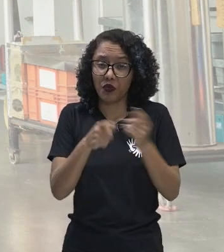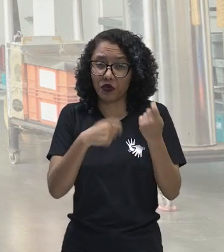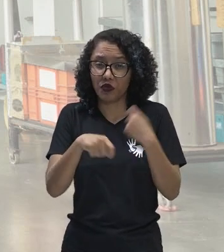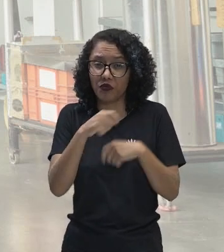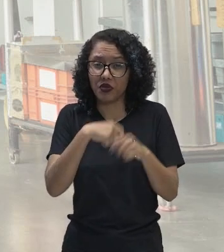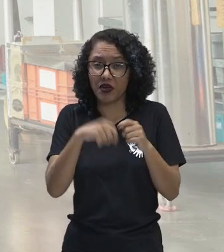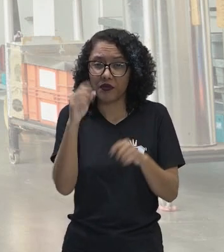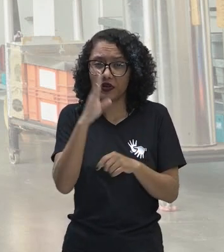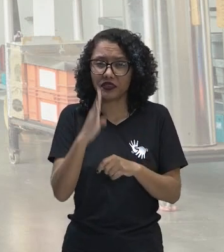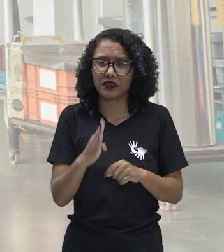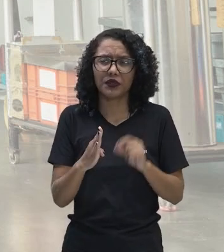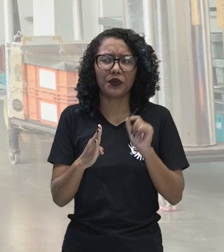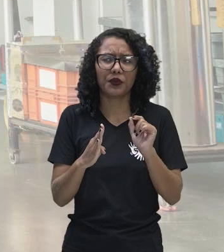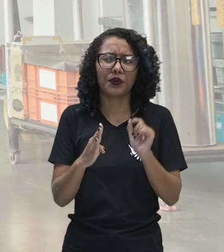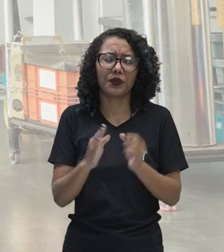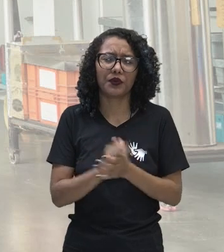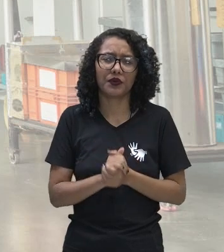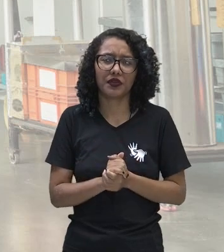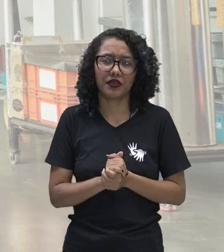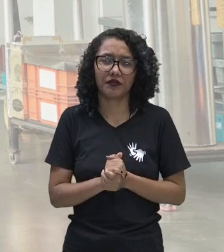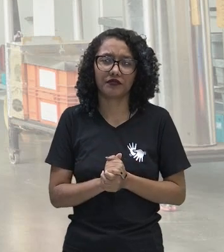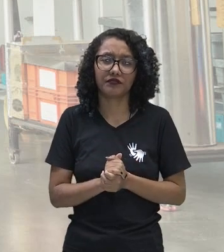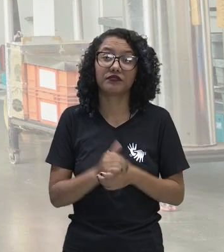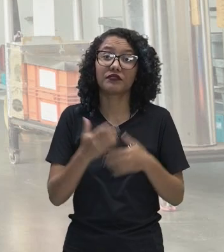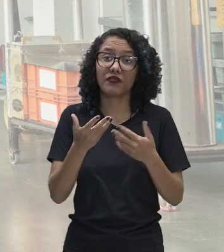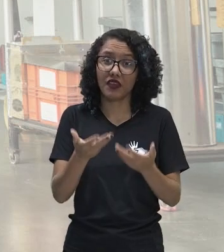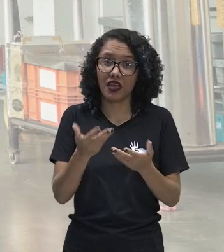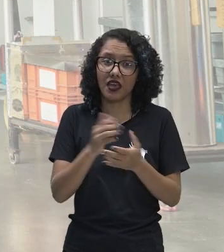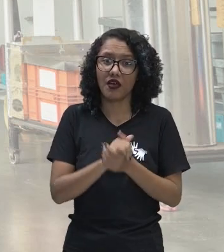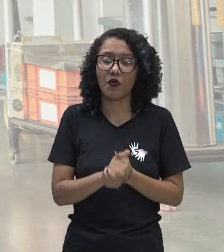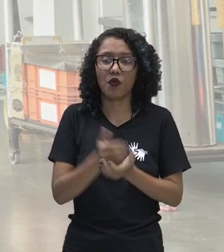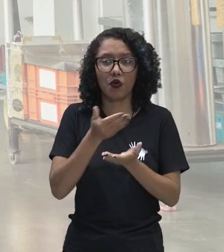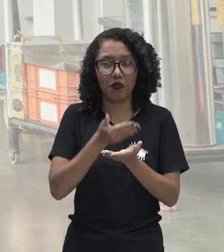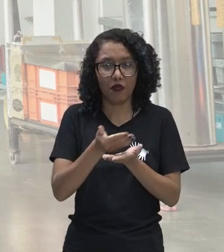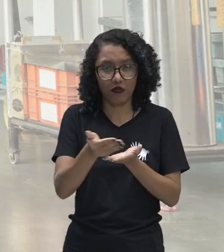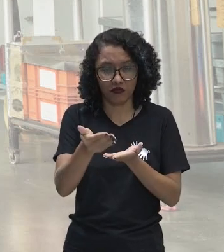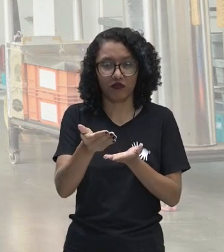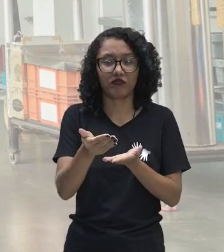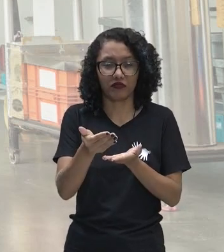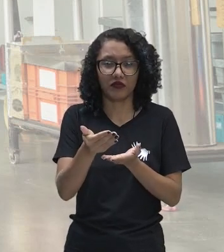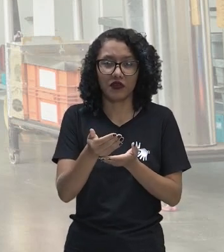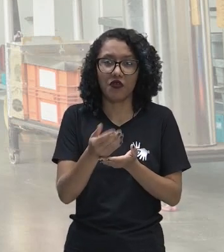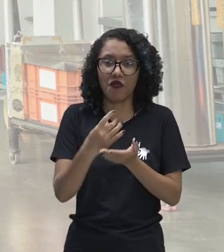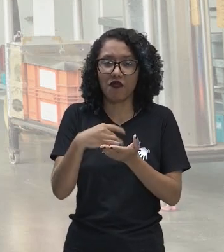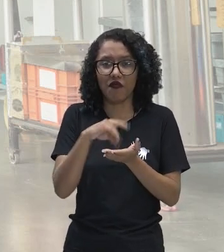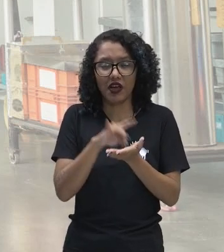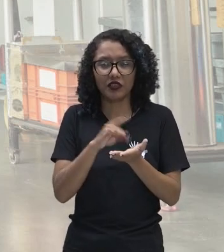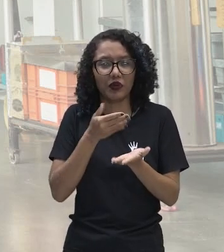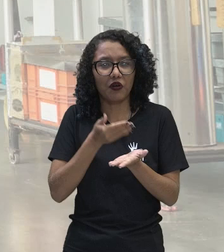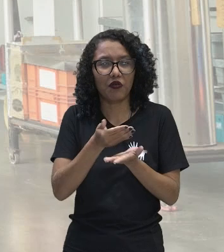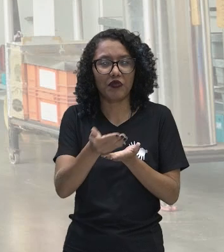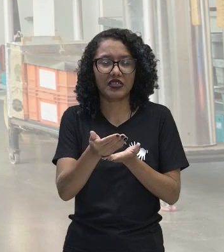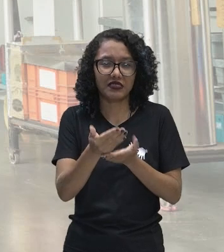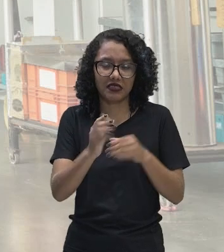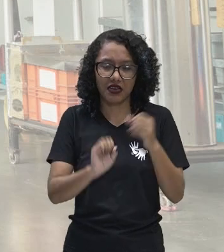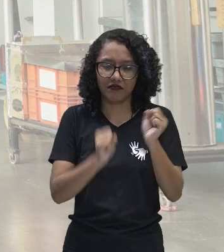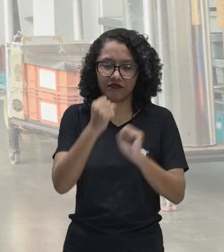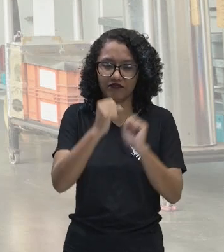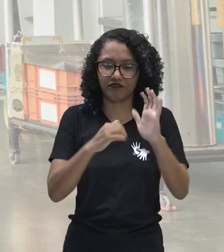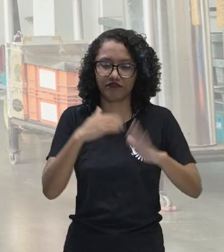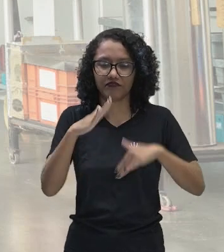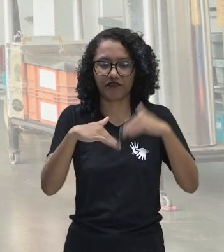vai ser um pontapé para que houvesse a industrialização. Mesmo sendo tardia, vai buscar